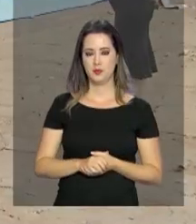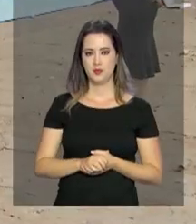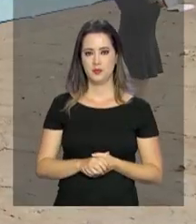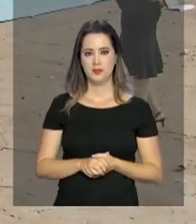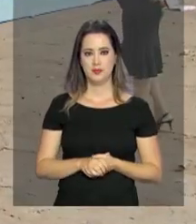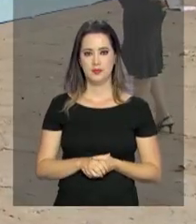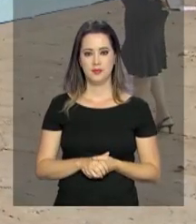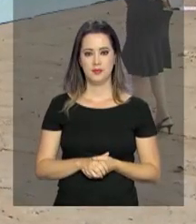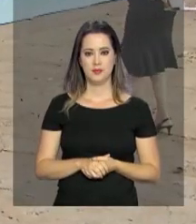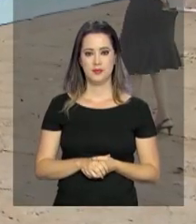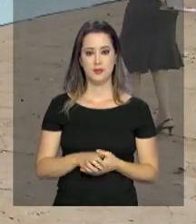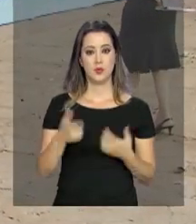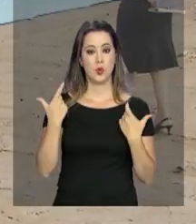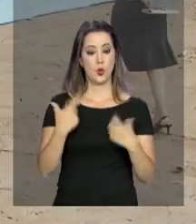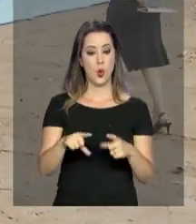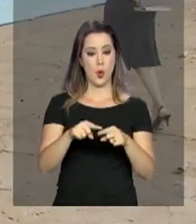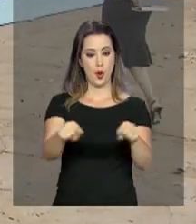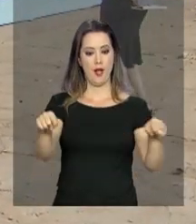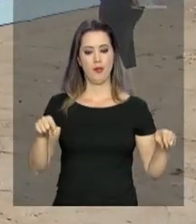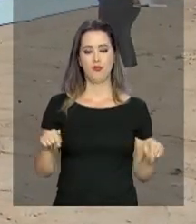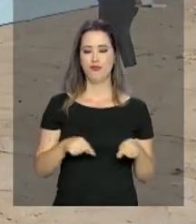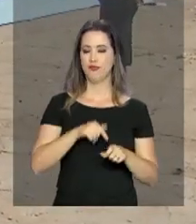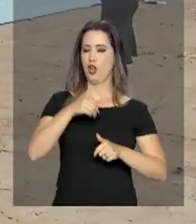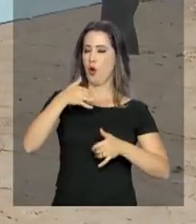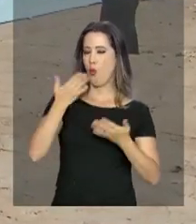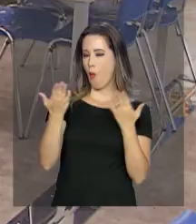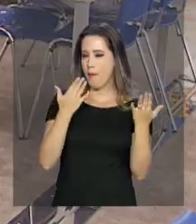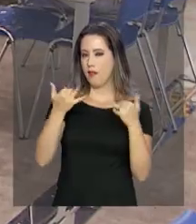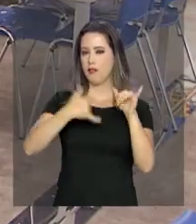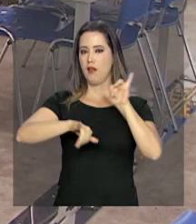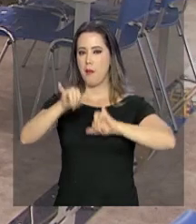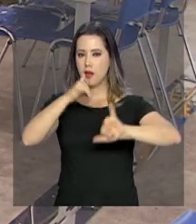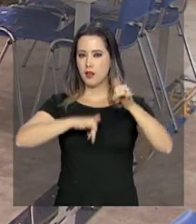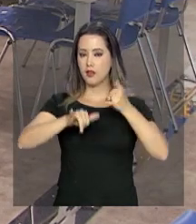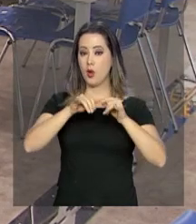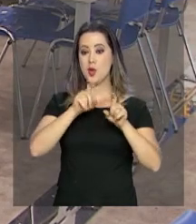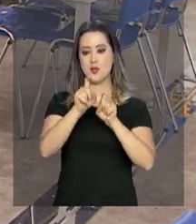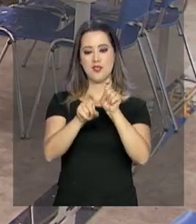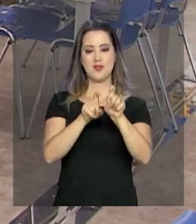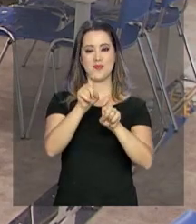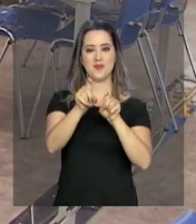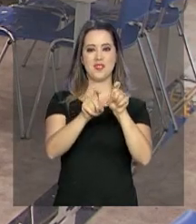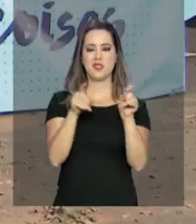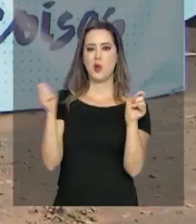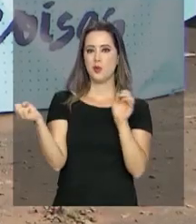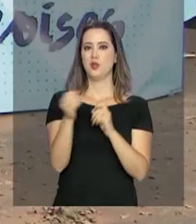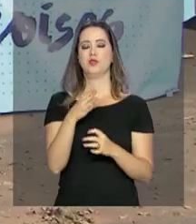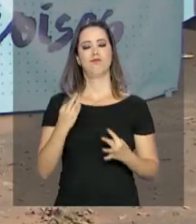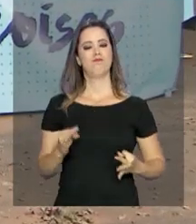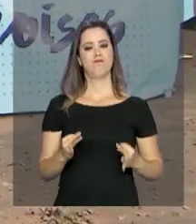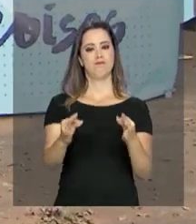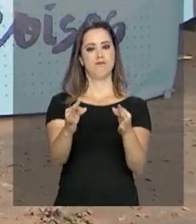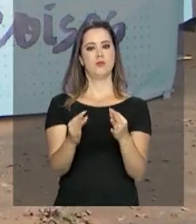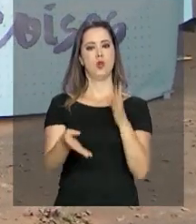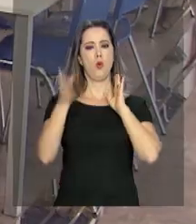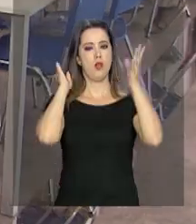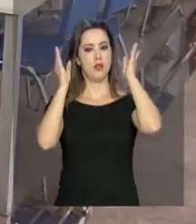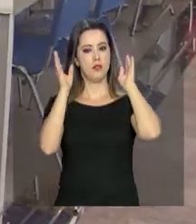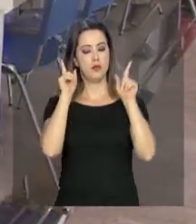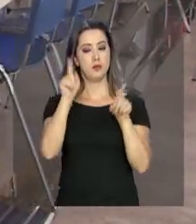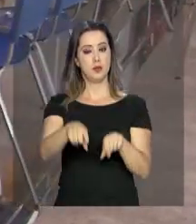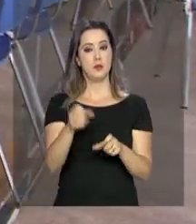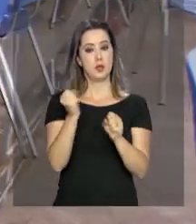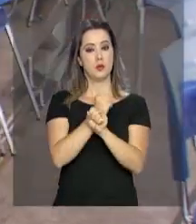um laboratório digital sobre rodas carregado de inovações o caminhão rec a truck